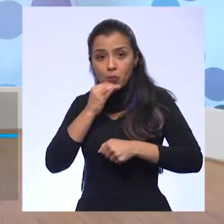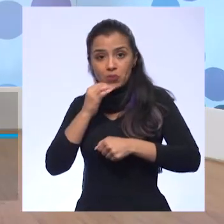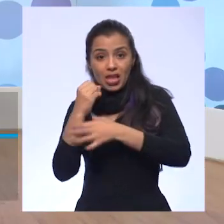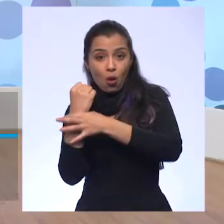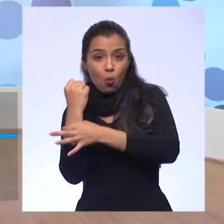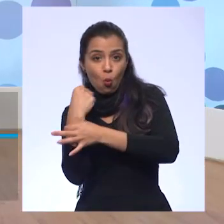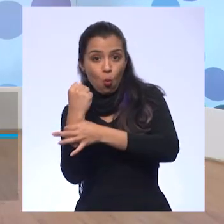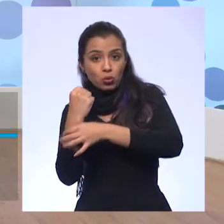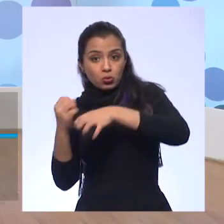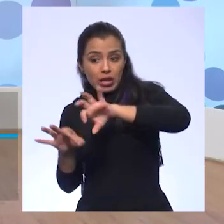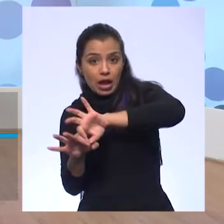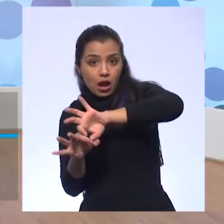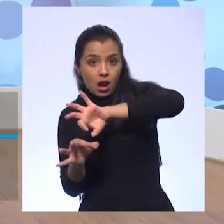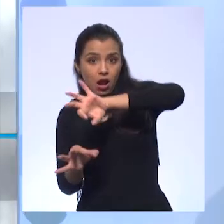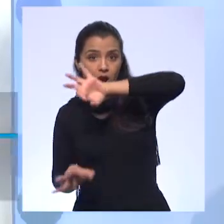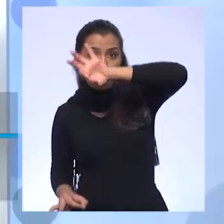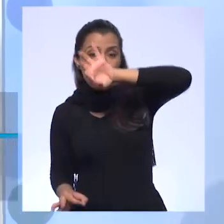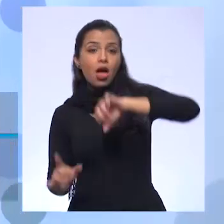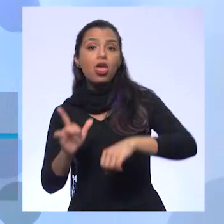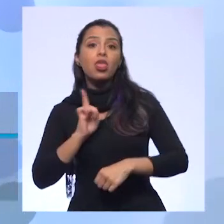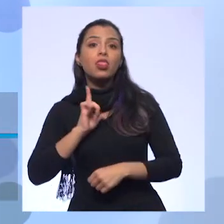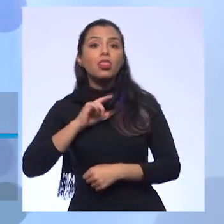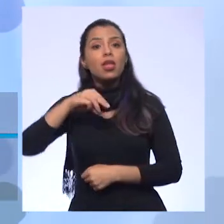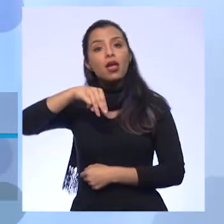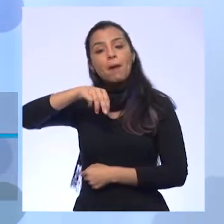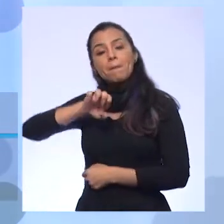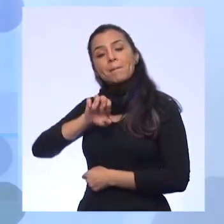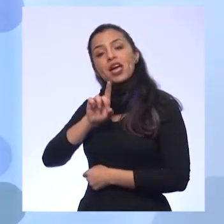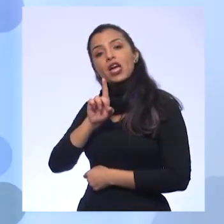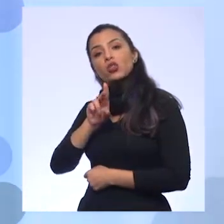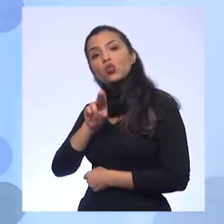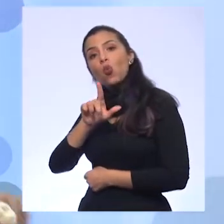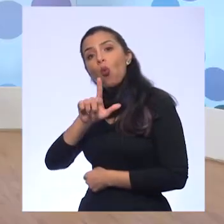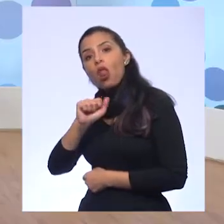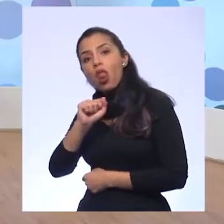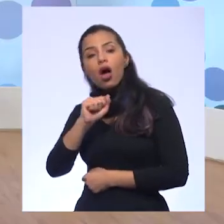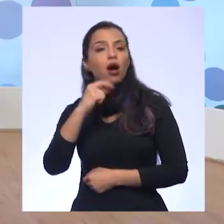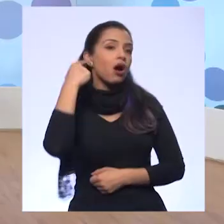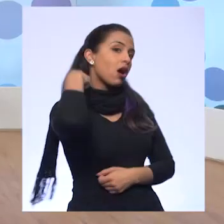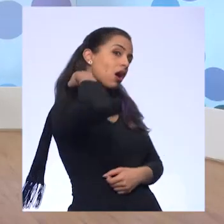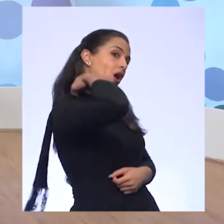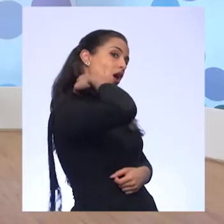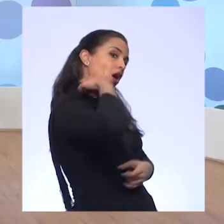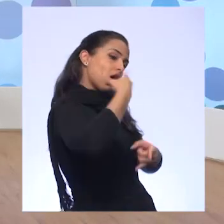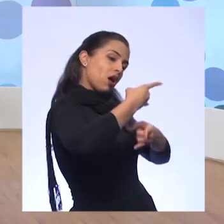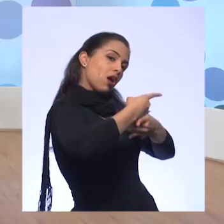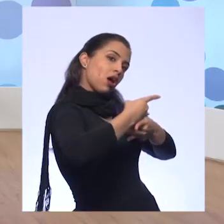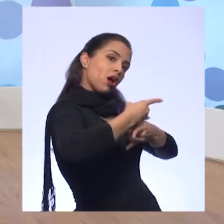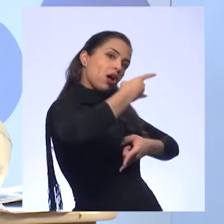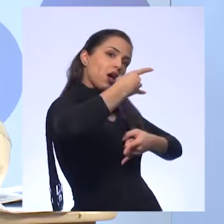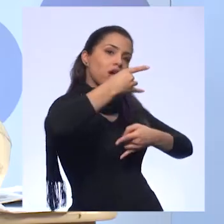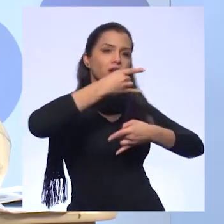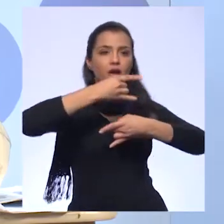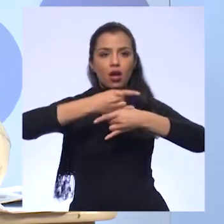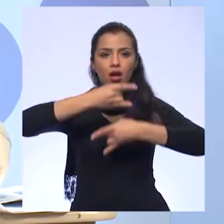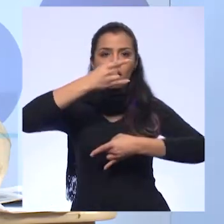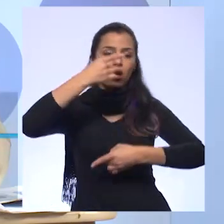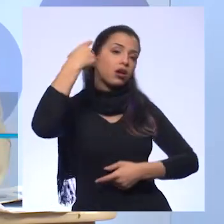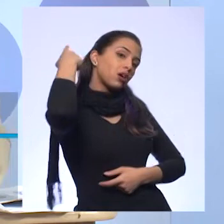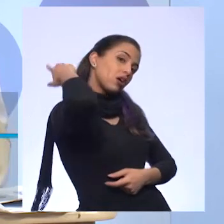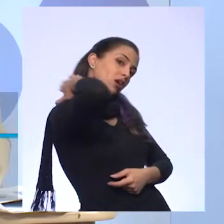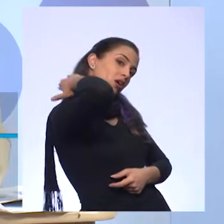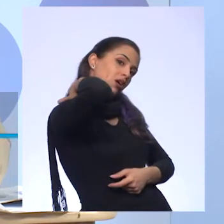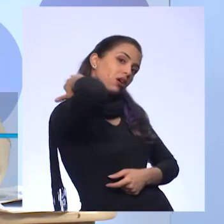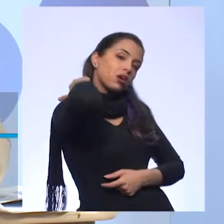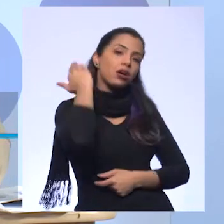longos, eles vão ter uma medula, né? A medula, é só você lembrar do ossinho do frango lá, quando você come uma coxa de galinha, que